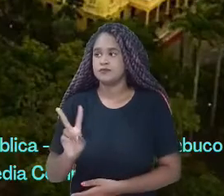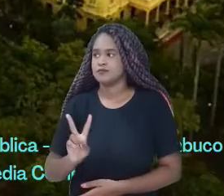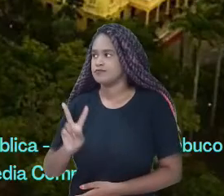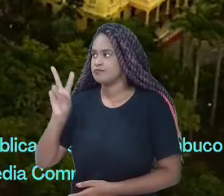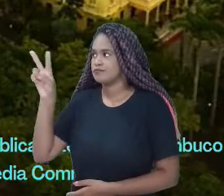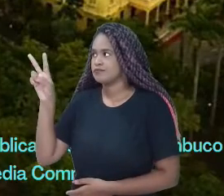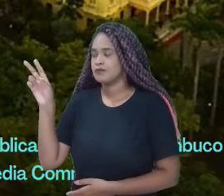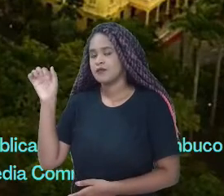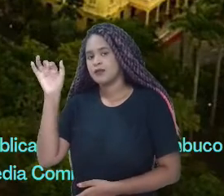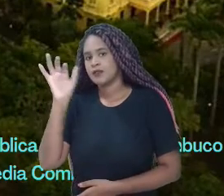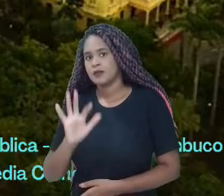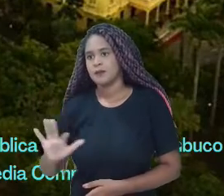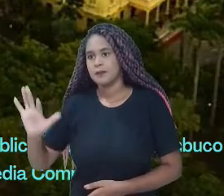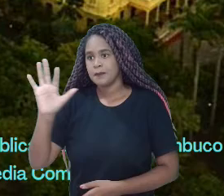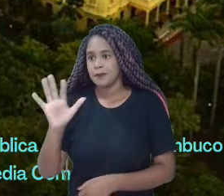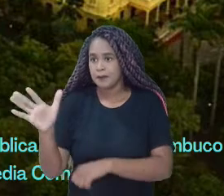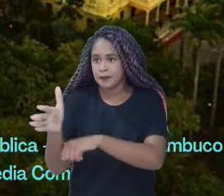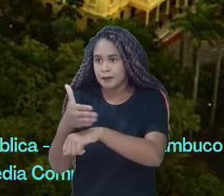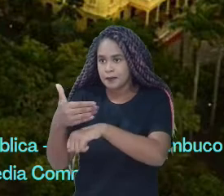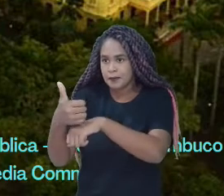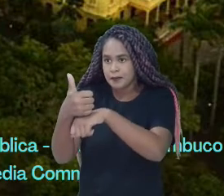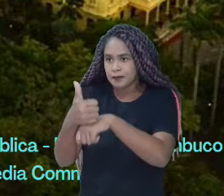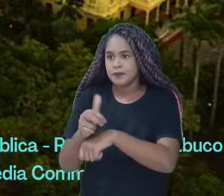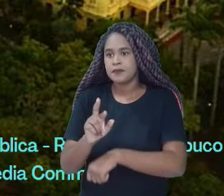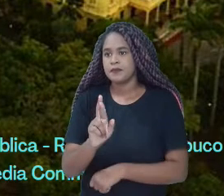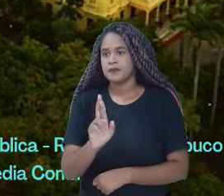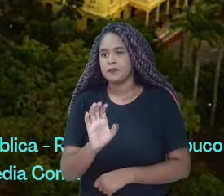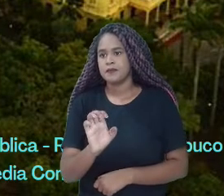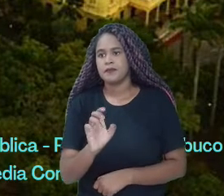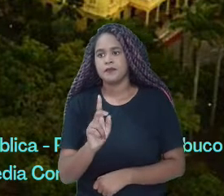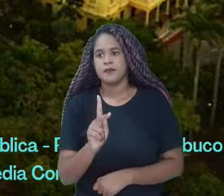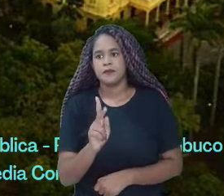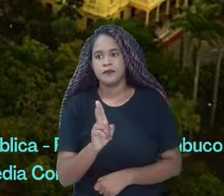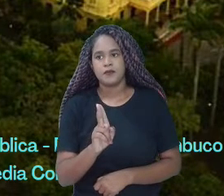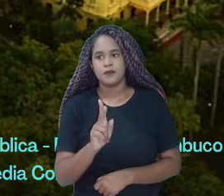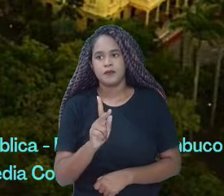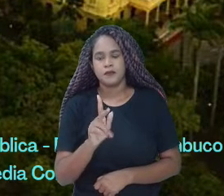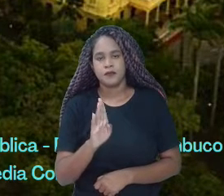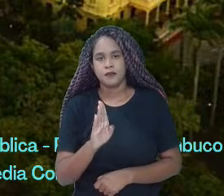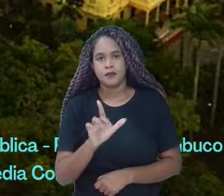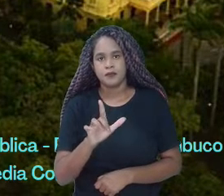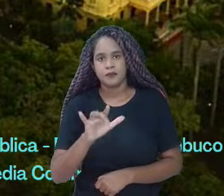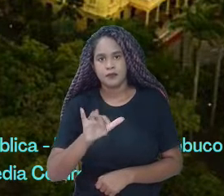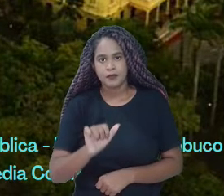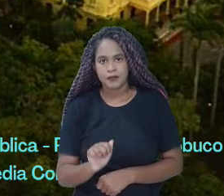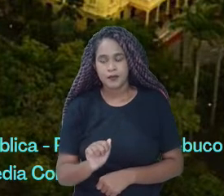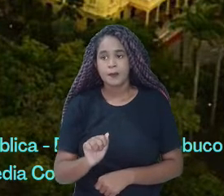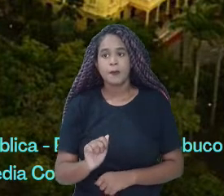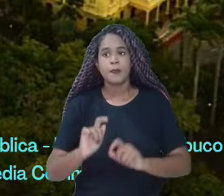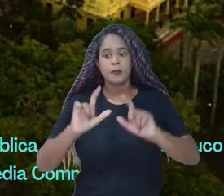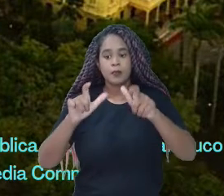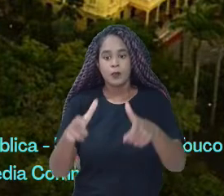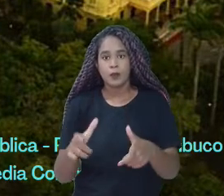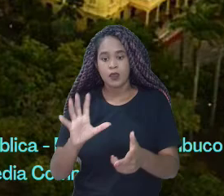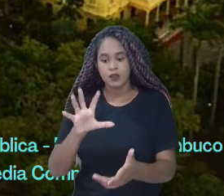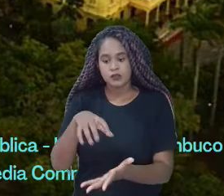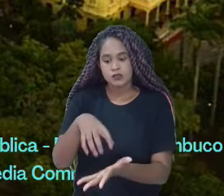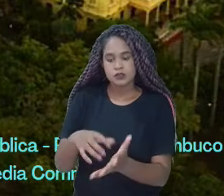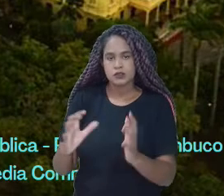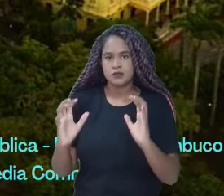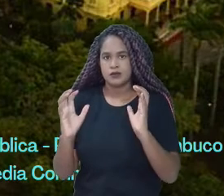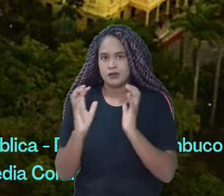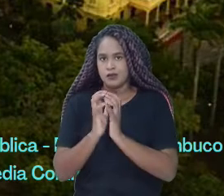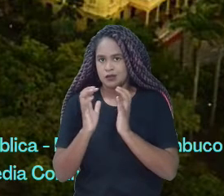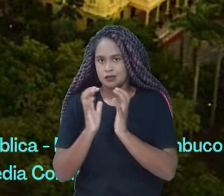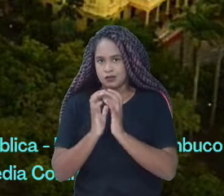Aqui a gente tem a imagem da Praça da República, que fica aqui, ó, no centro do Recife. Então aqui a gente